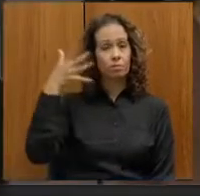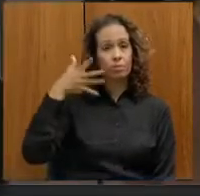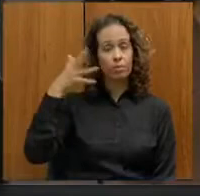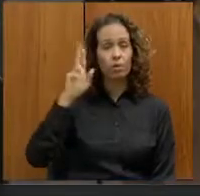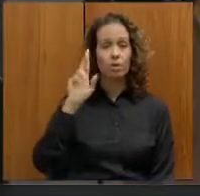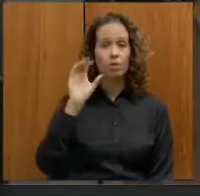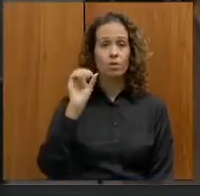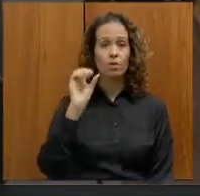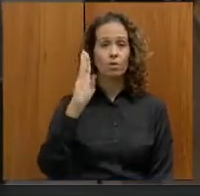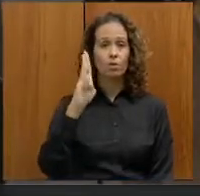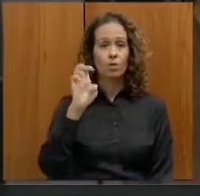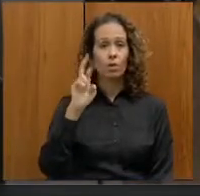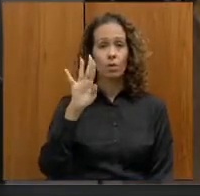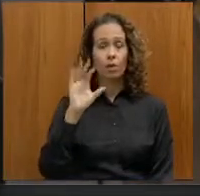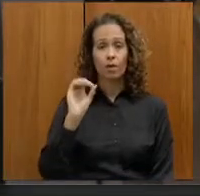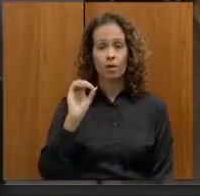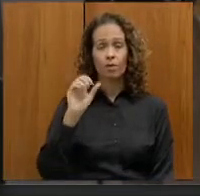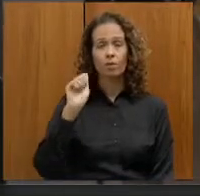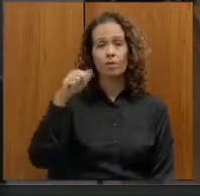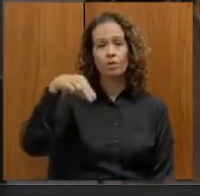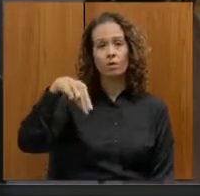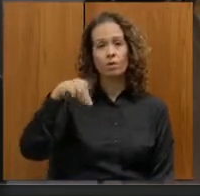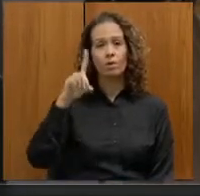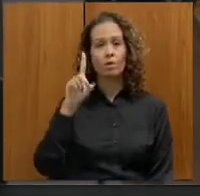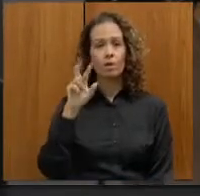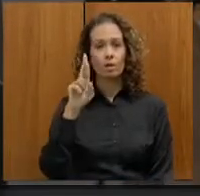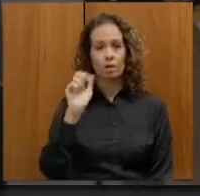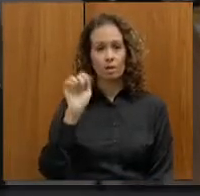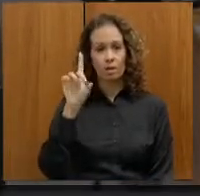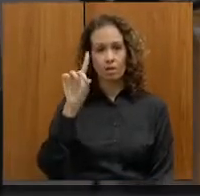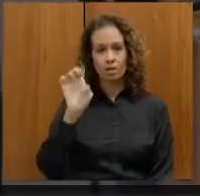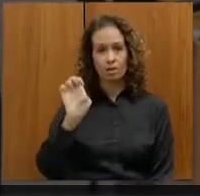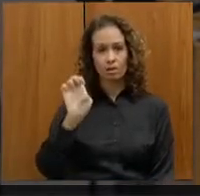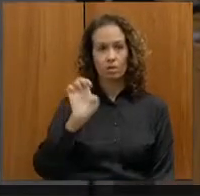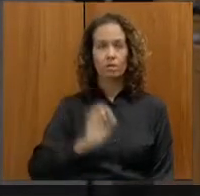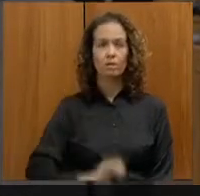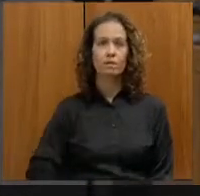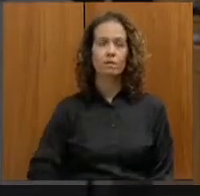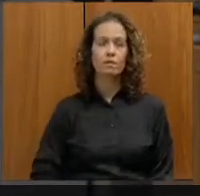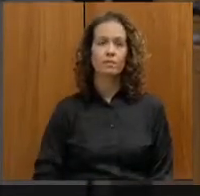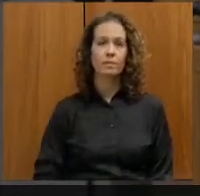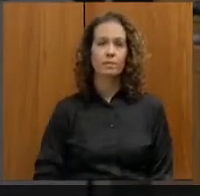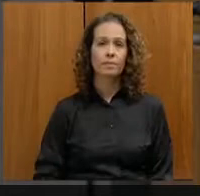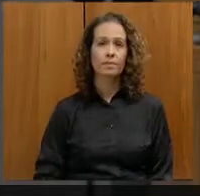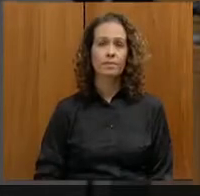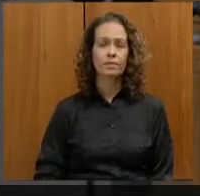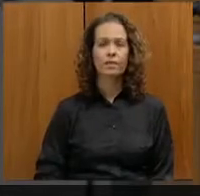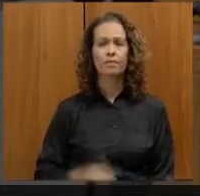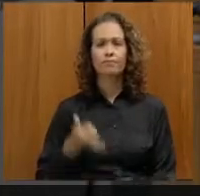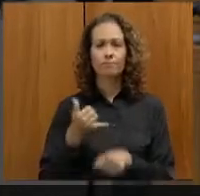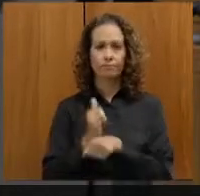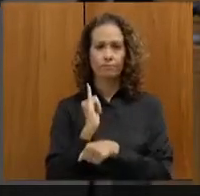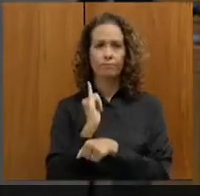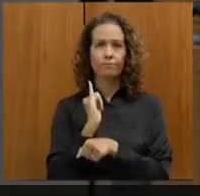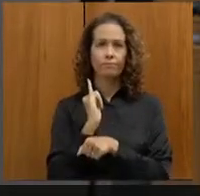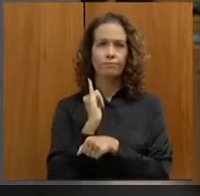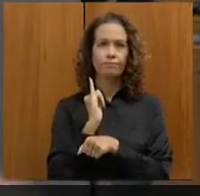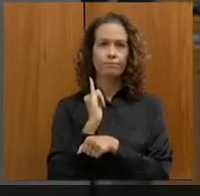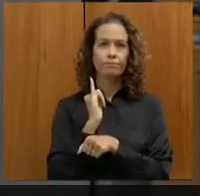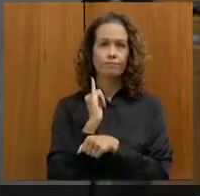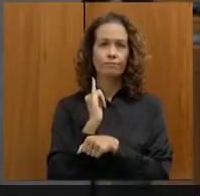Deputado Roberto Andrade Roberto Andrade não está presente